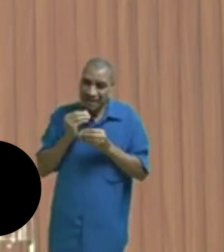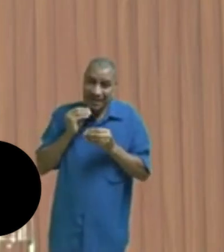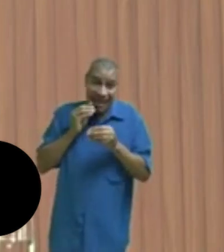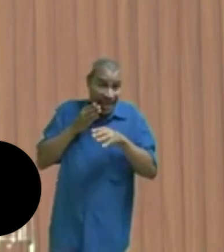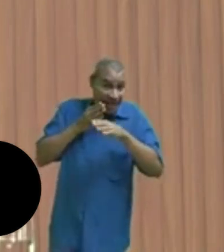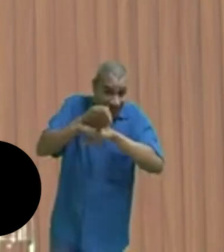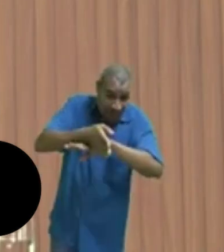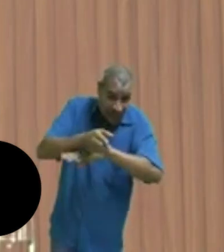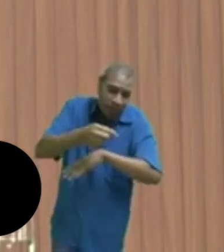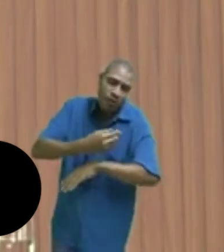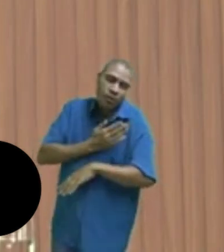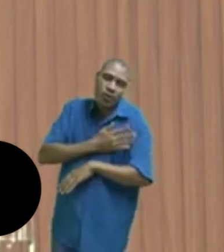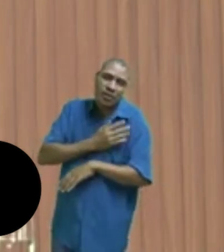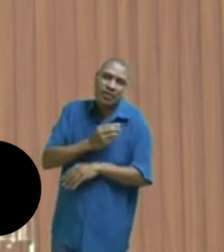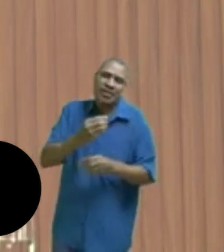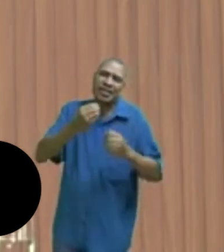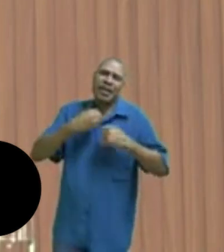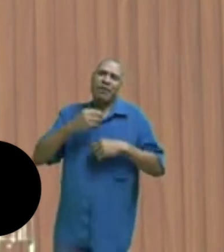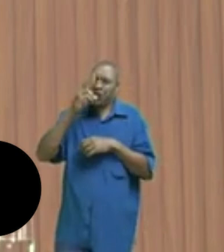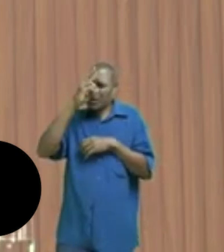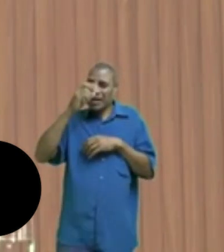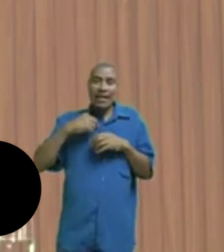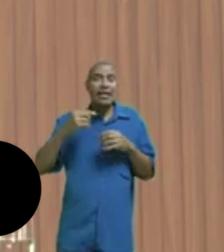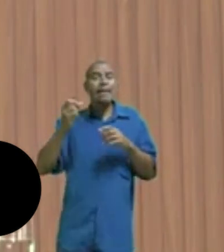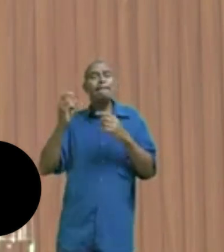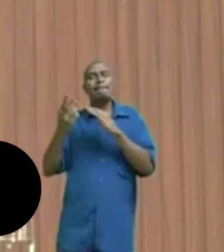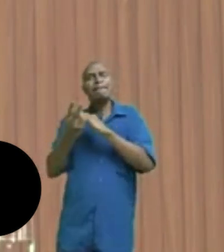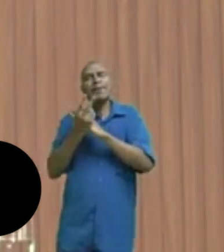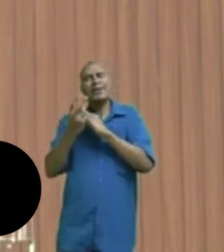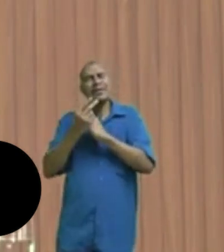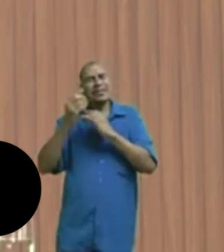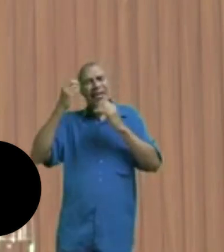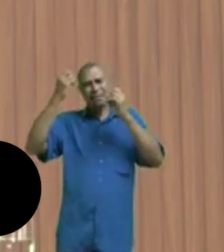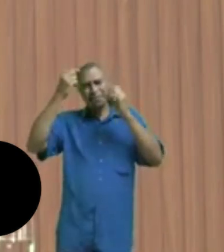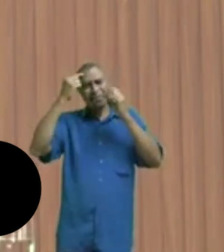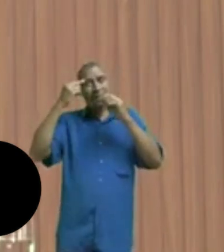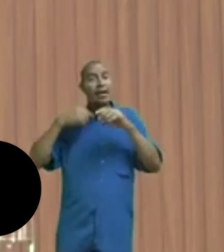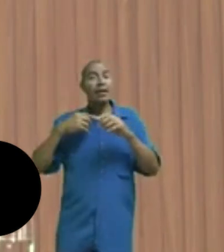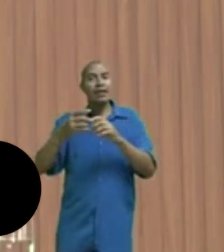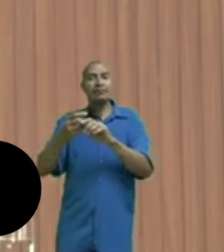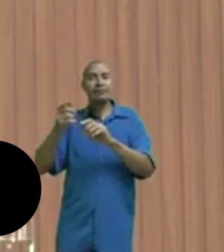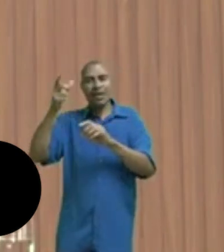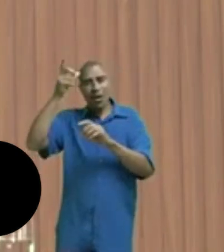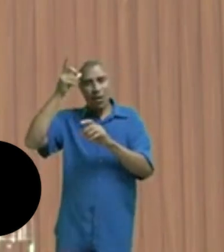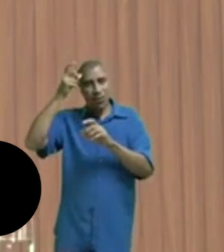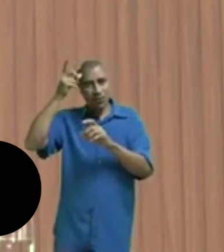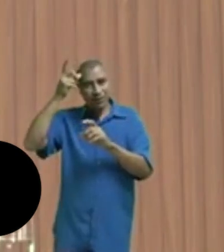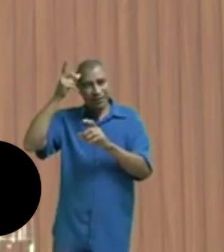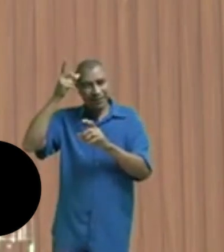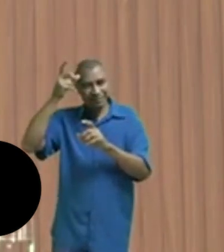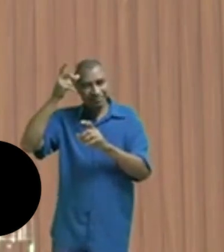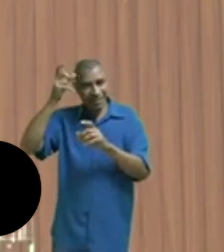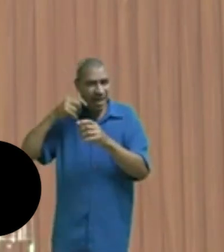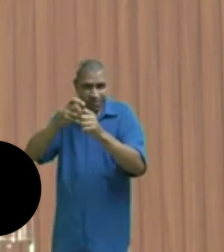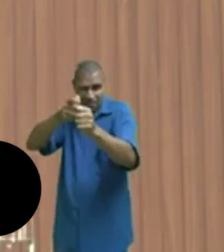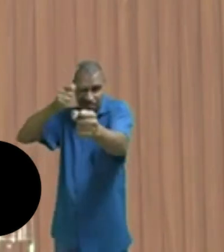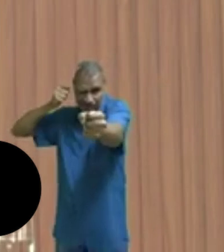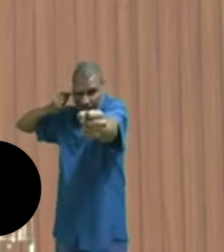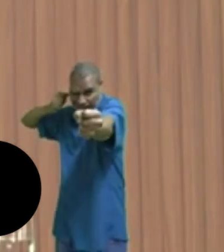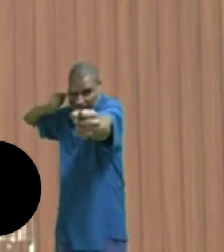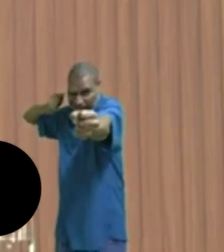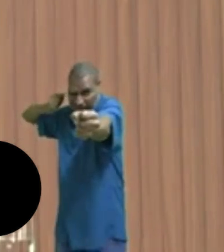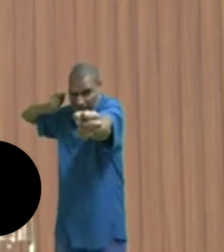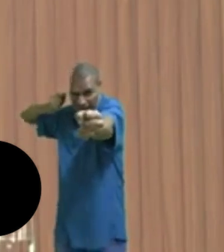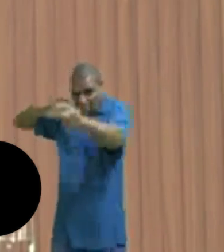coração e mantenha a nossa mente protegida de toda seta inflamada do maligno, para que nos lembremos